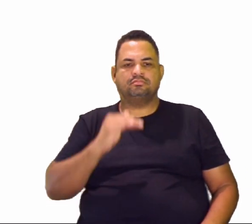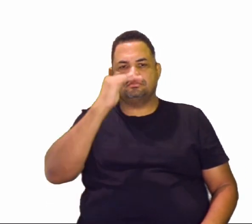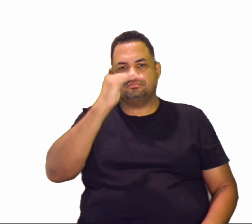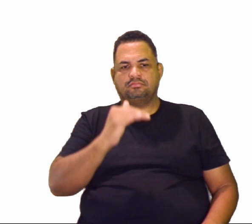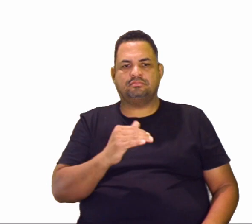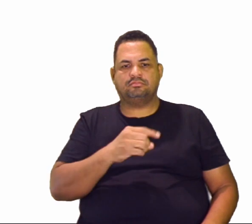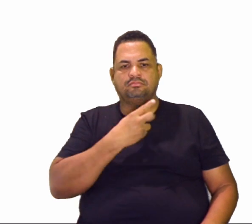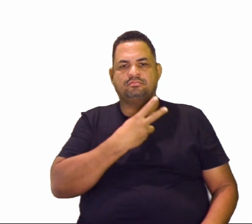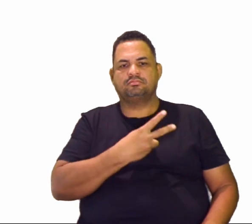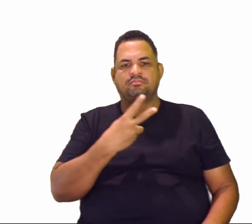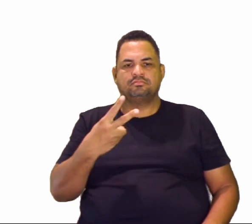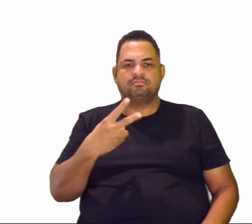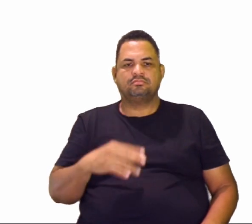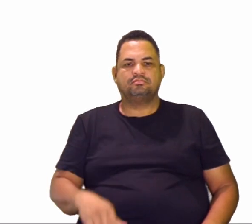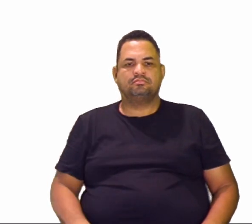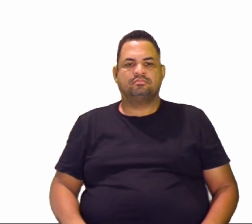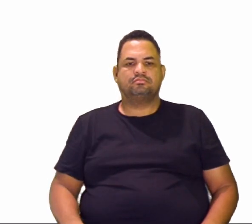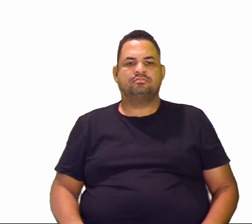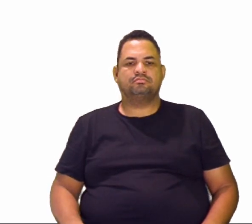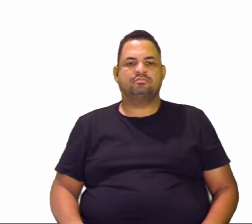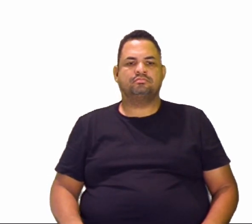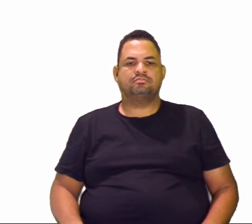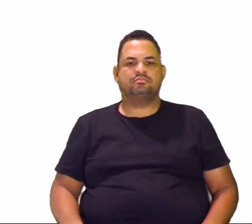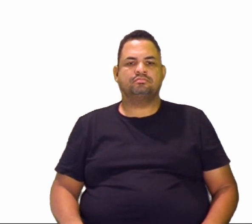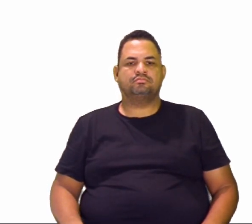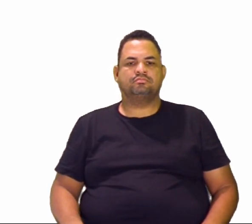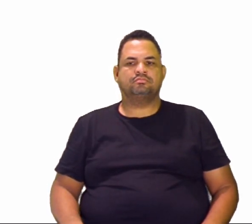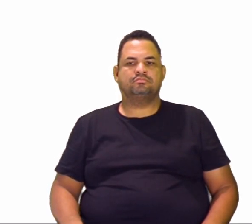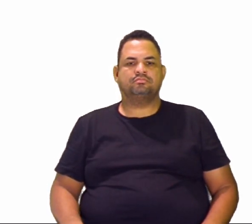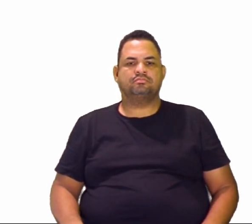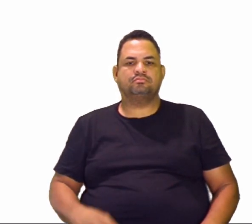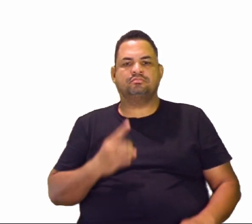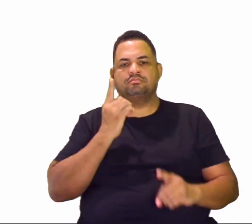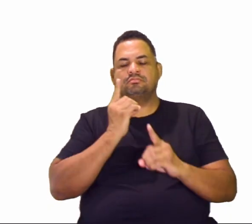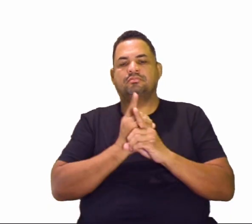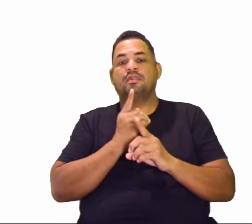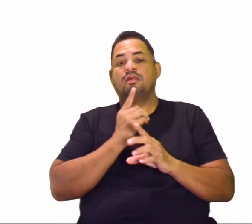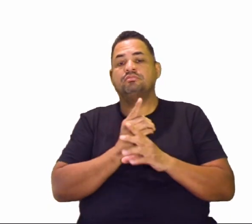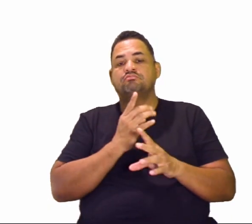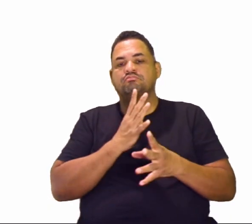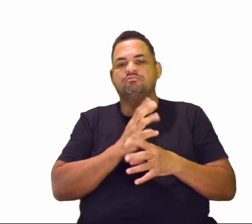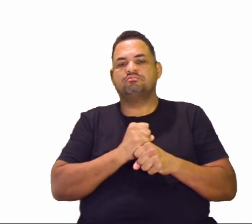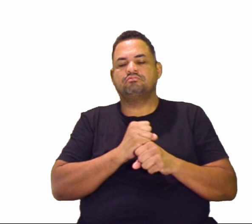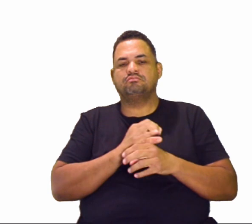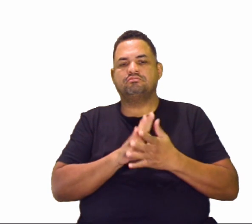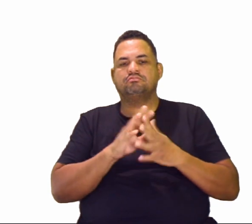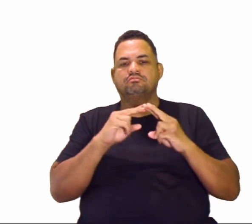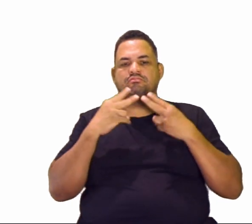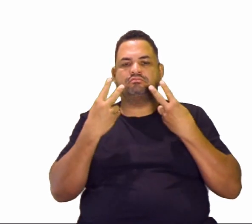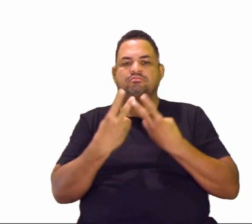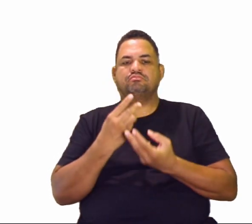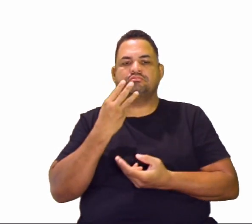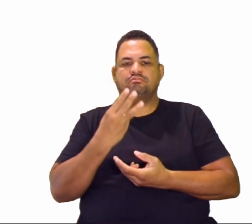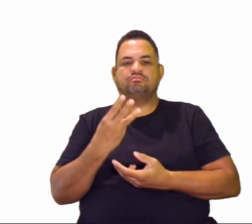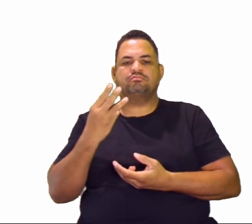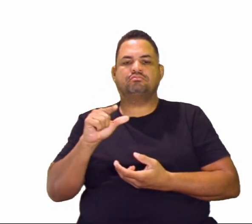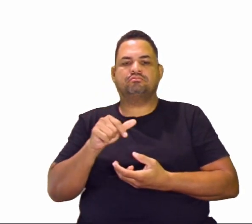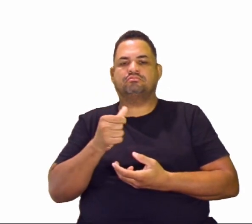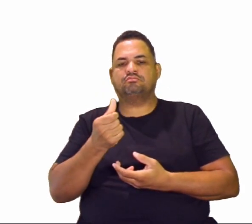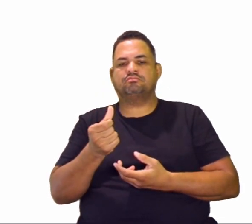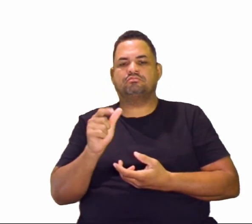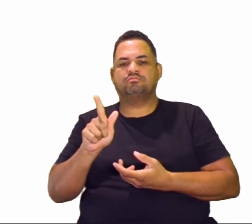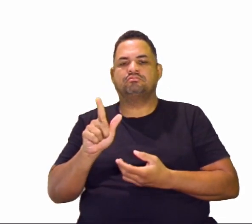E 22,4 litros, eu coloquei o X para encontrar exatamente o volume de